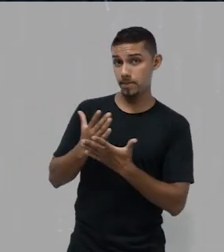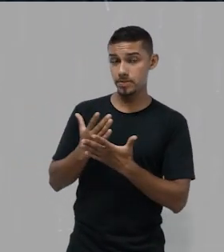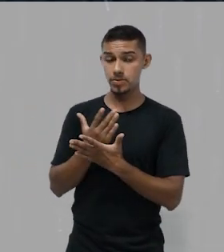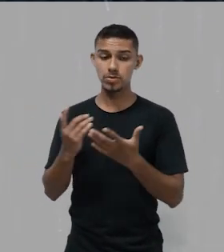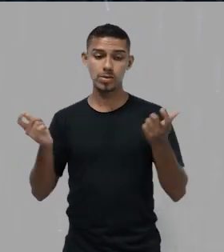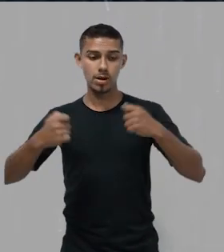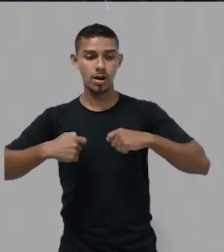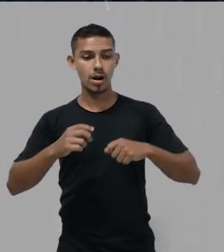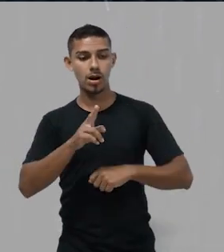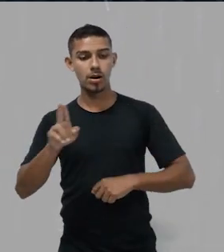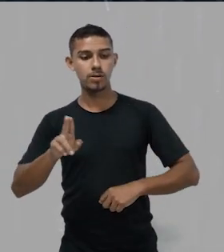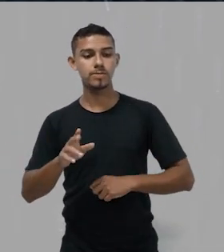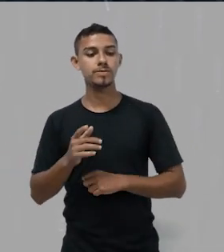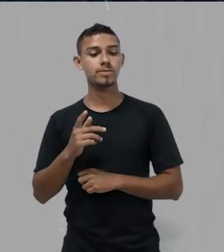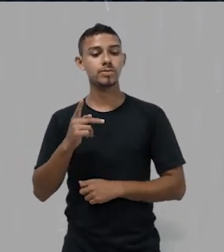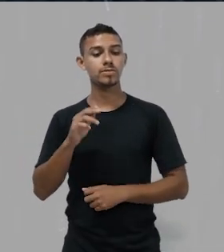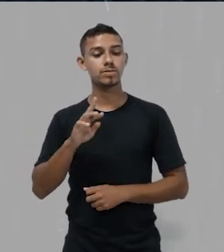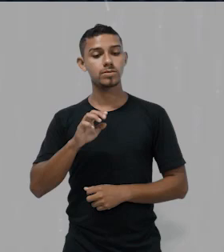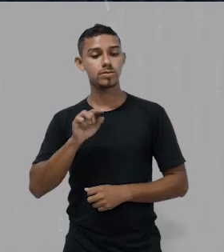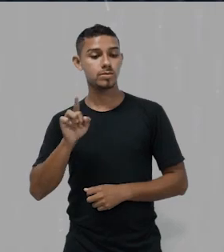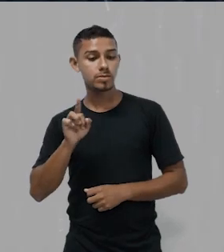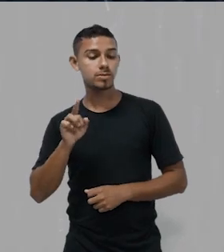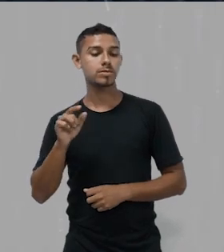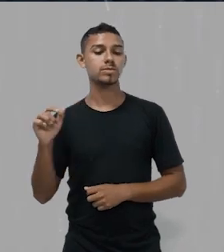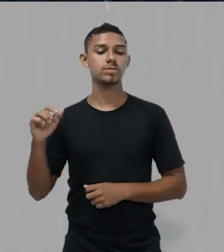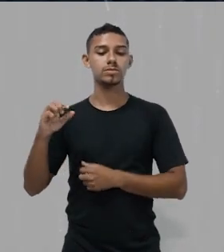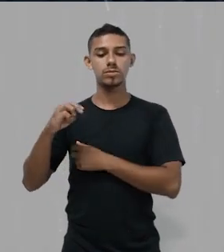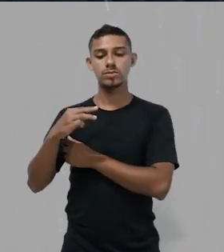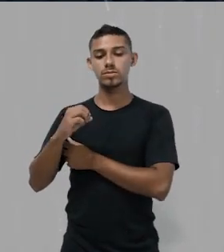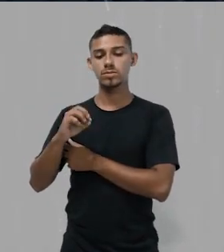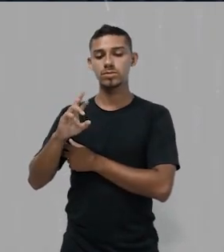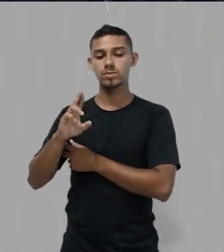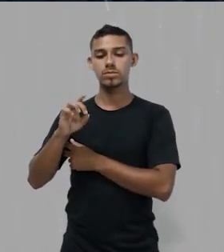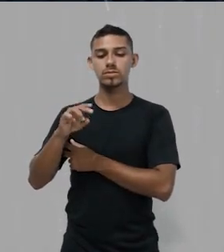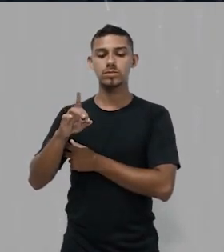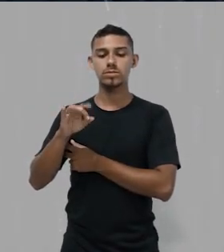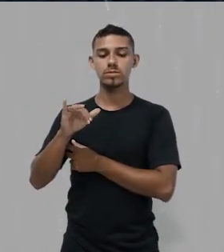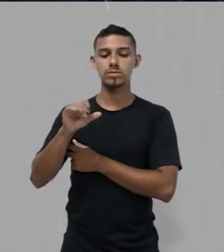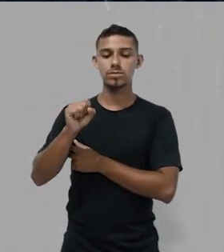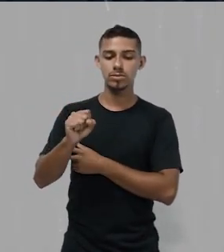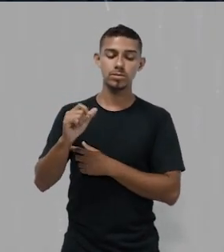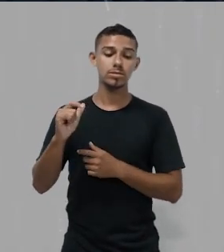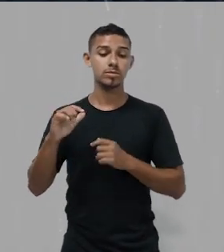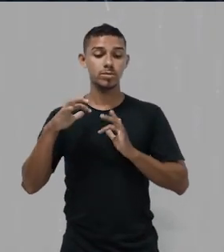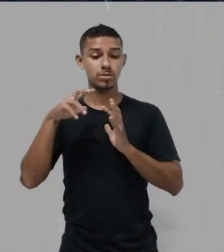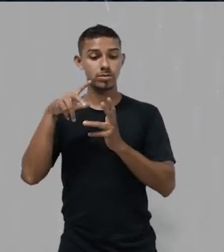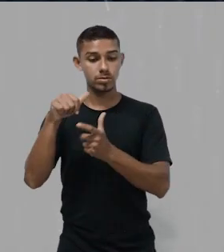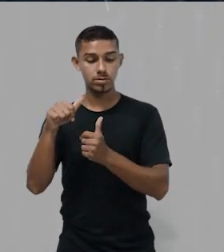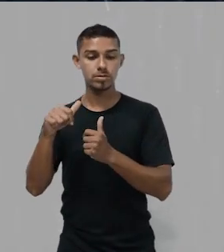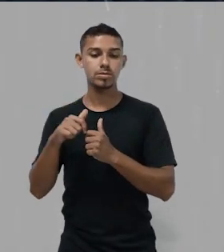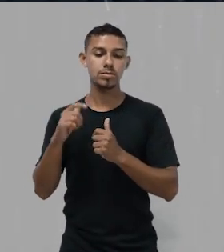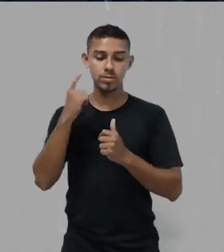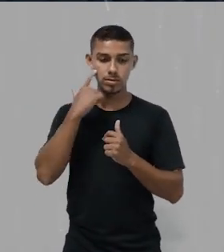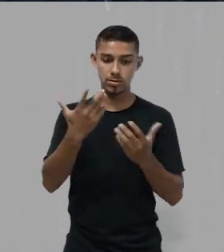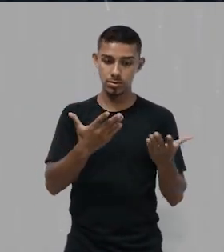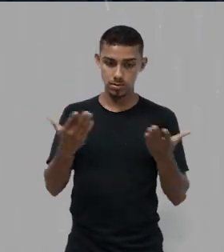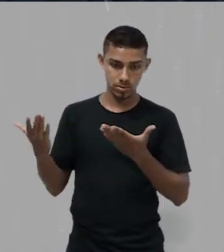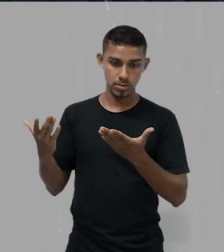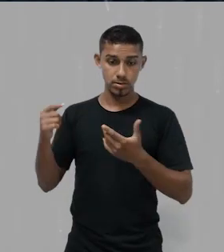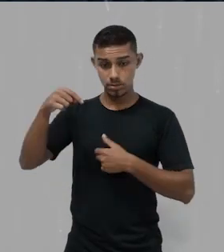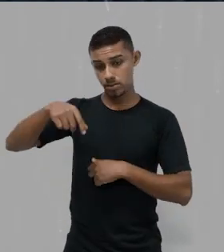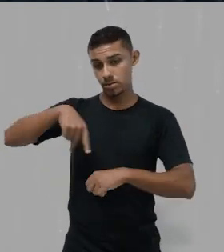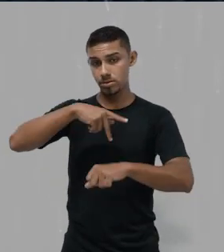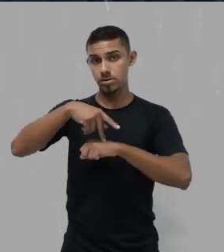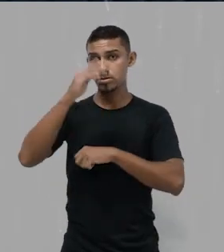quê? Porque as vanguardas europeias configuram o modernismo do mundo. Né? E vão respingar aqui no